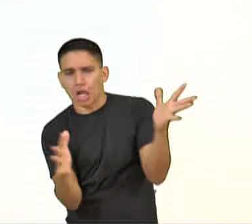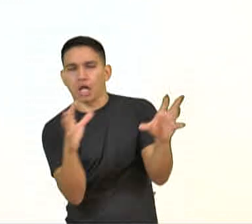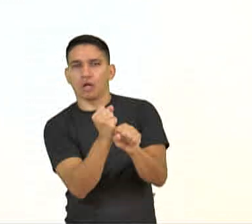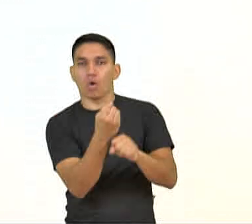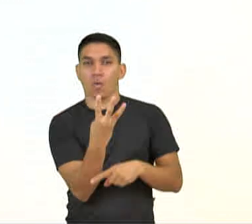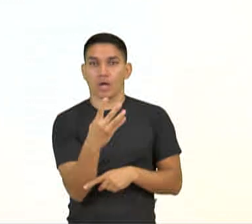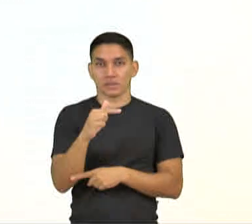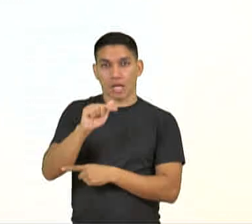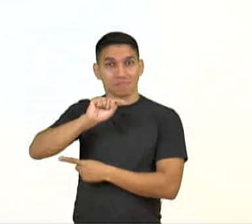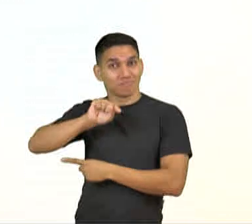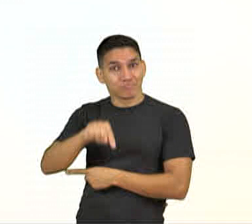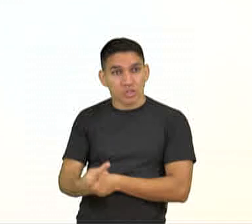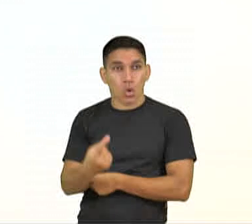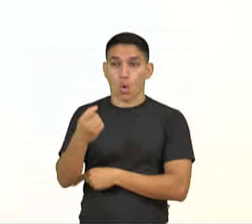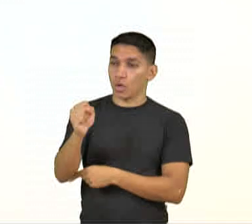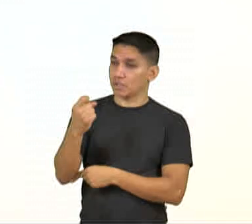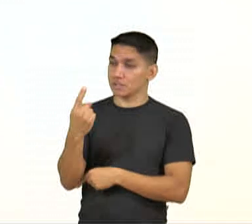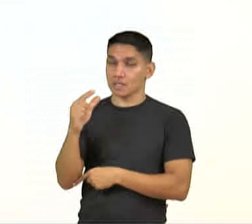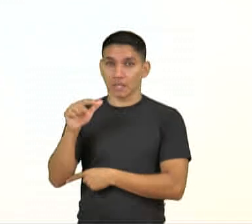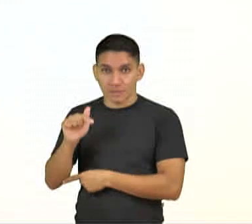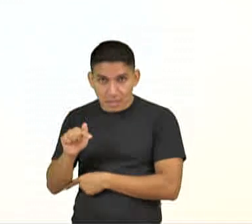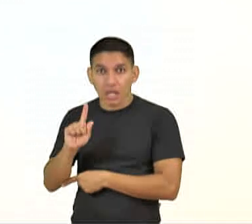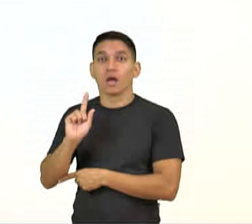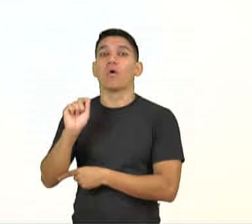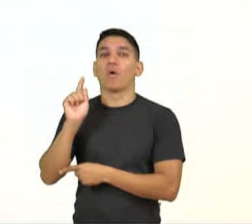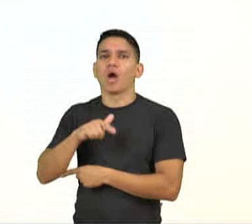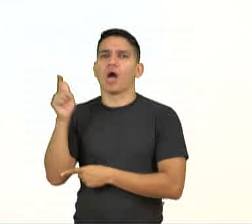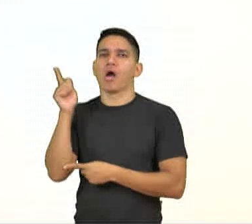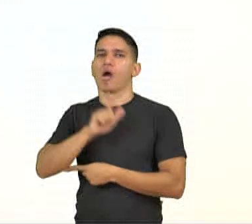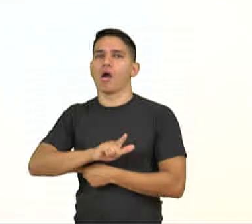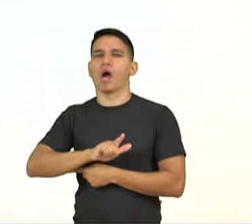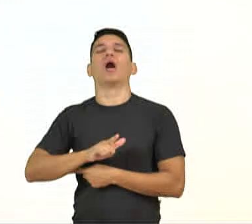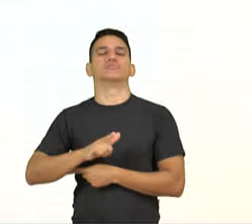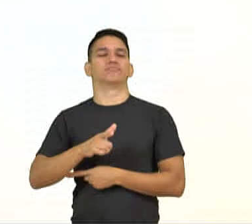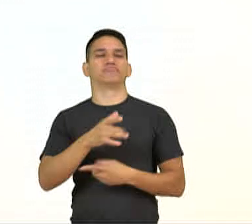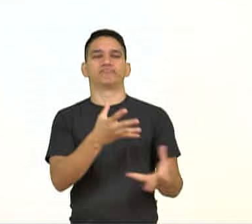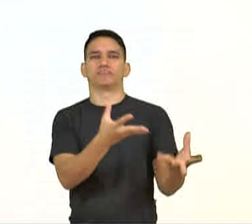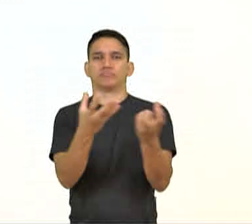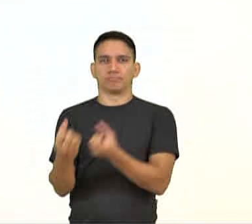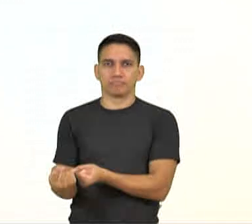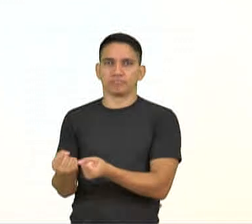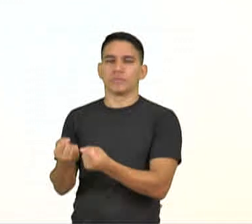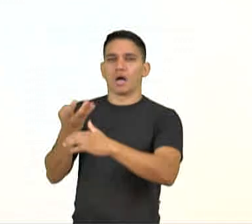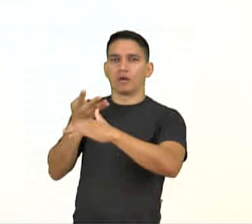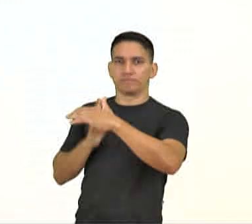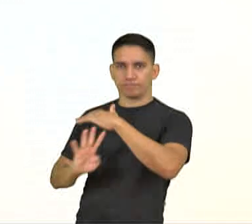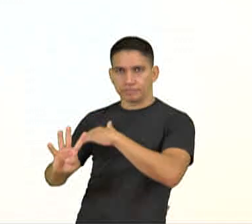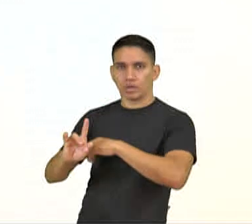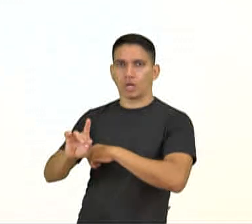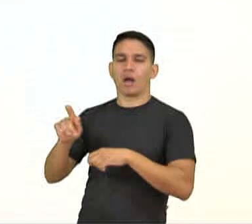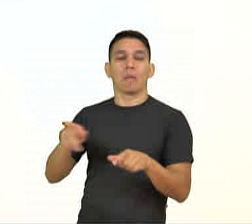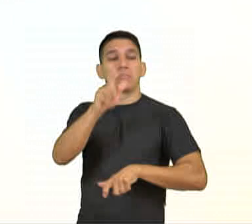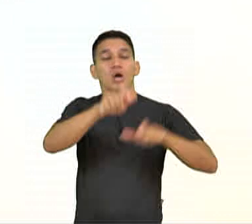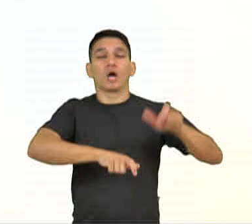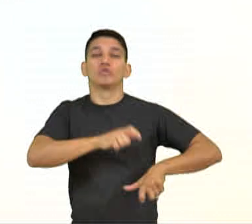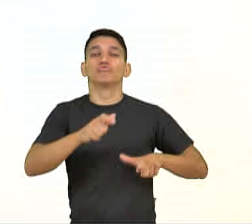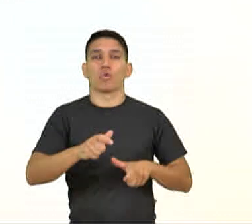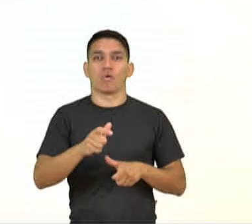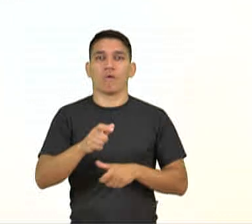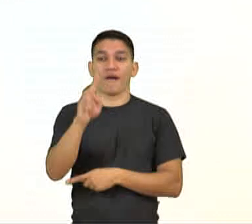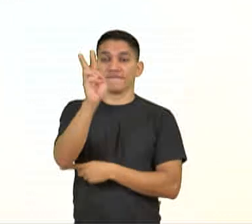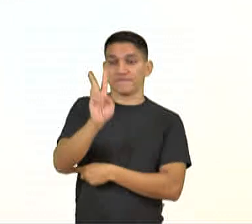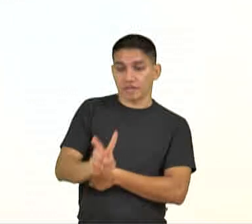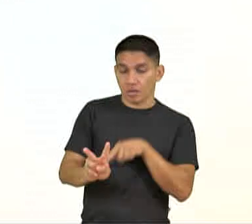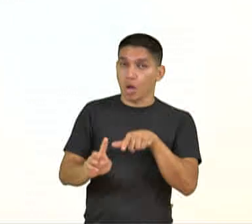47.817 obtiveram o conhecimento de refugiados pelo comitê. Os cidadãos venezuelanos representam a